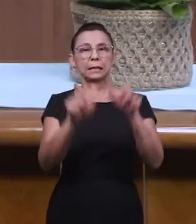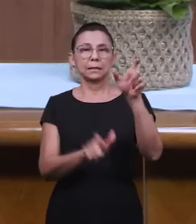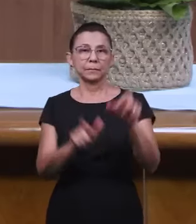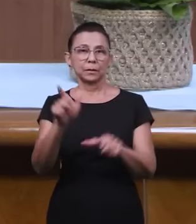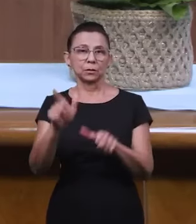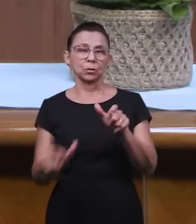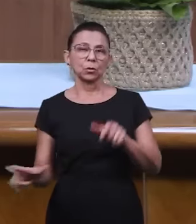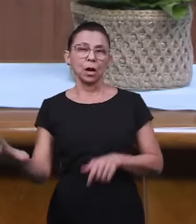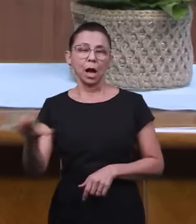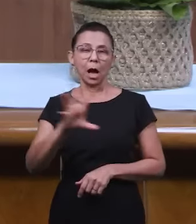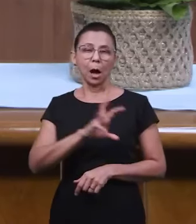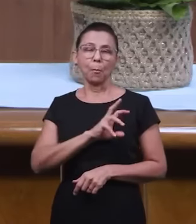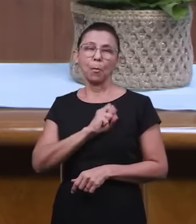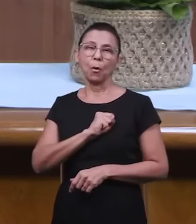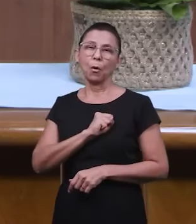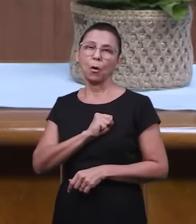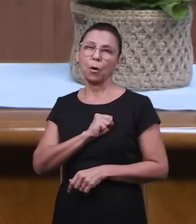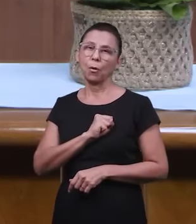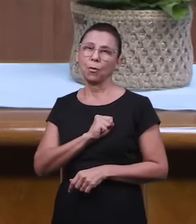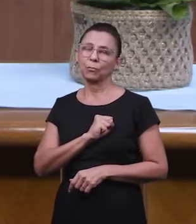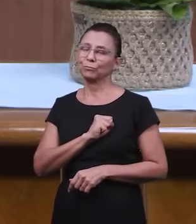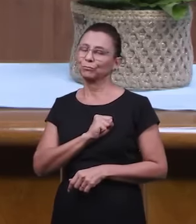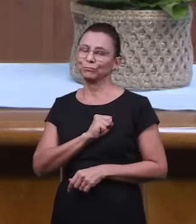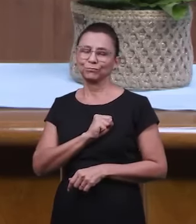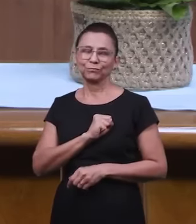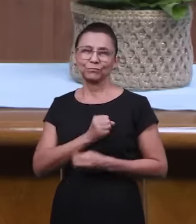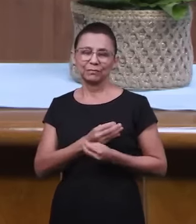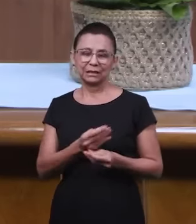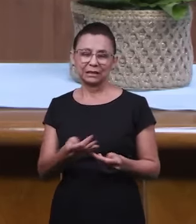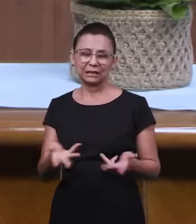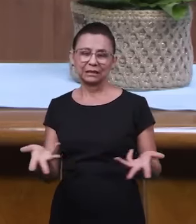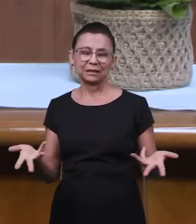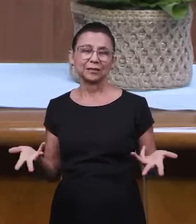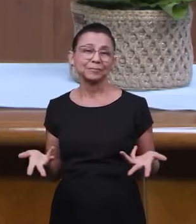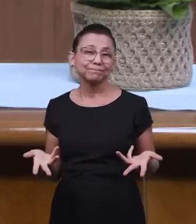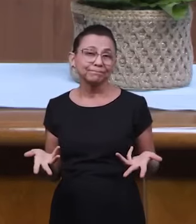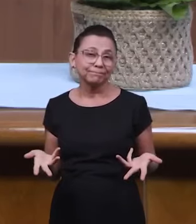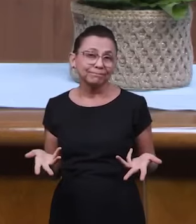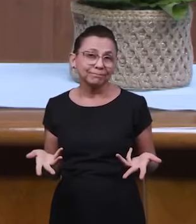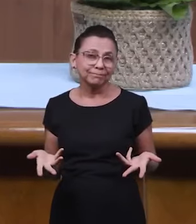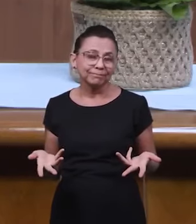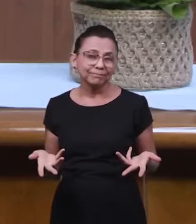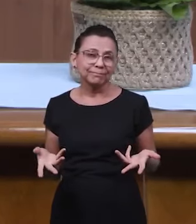ele diz, muitos são chamados e poucos escolhidos.